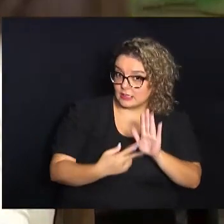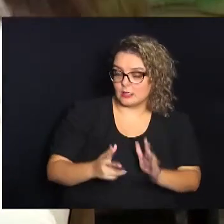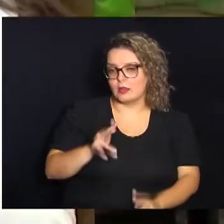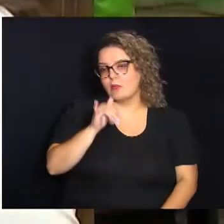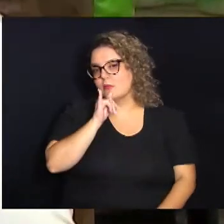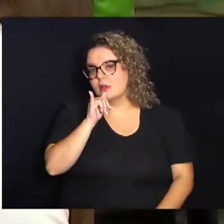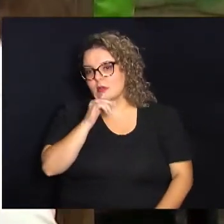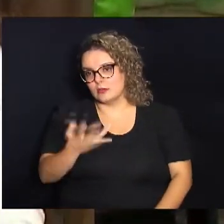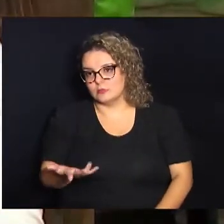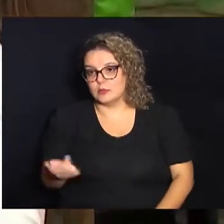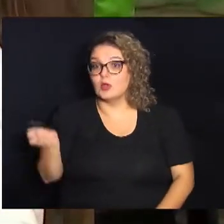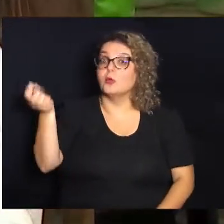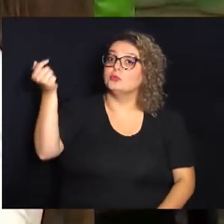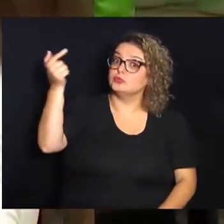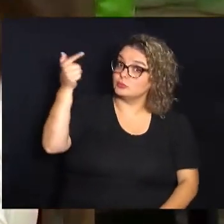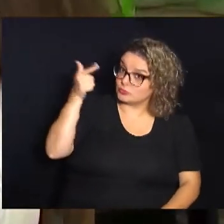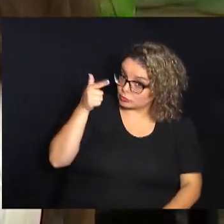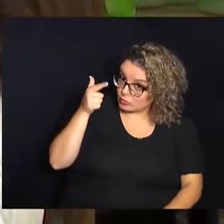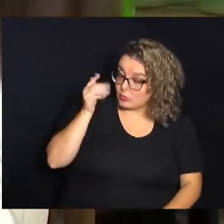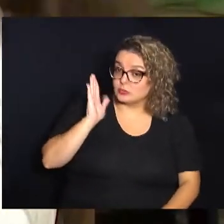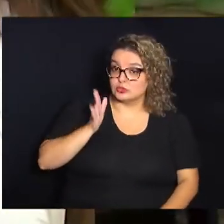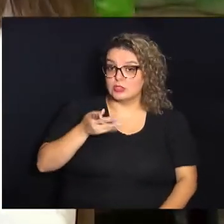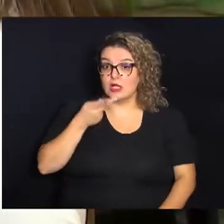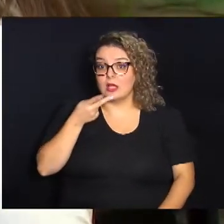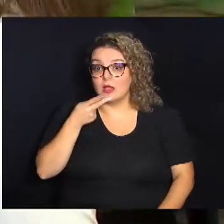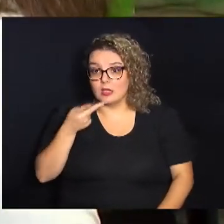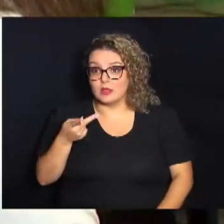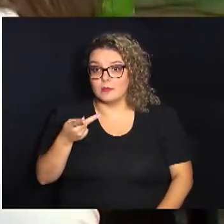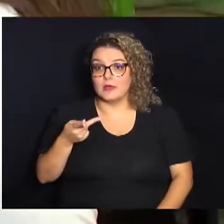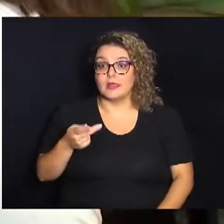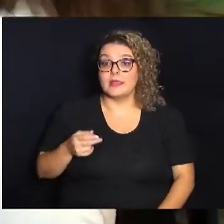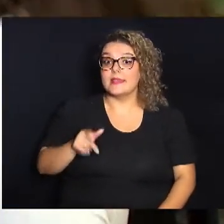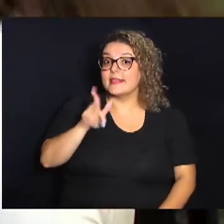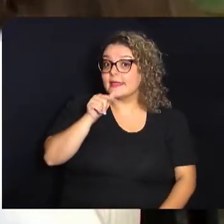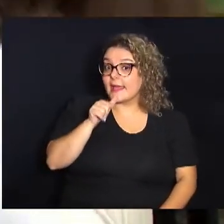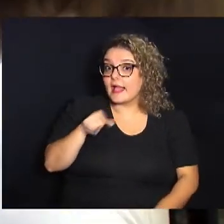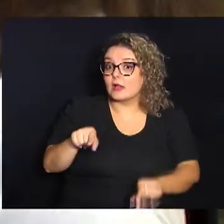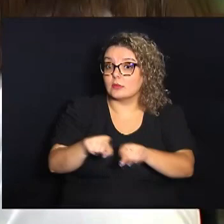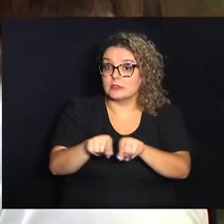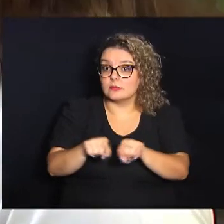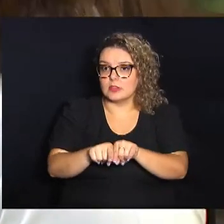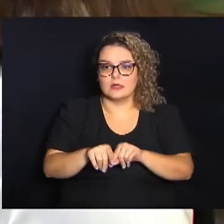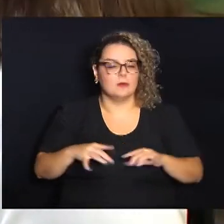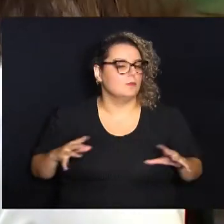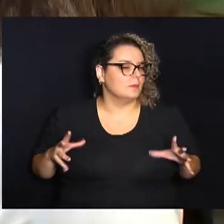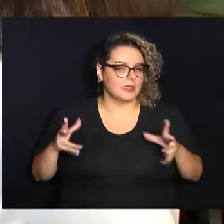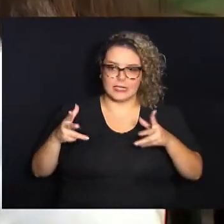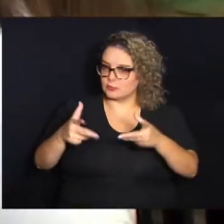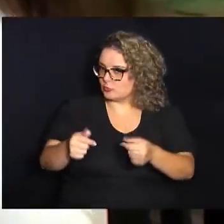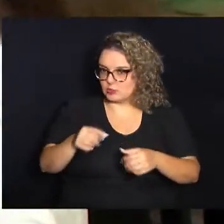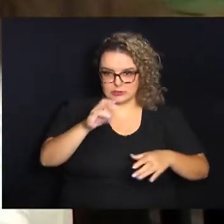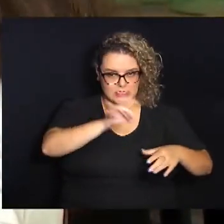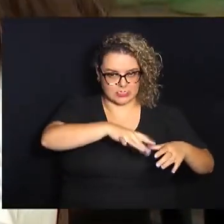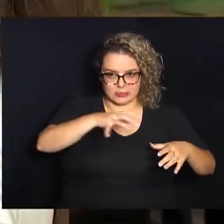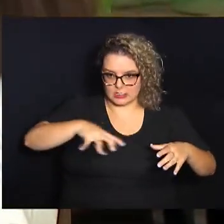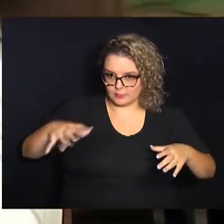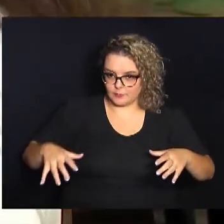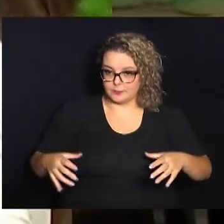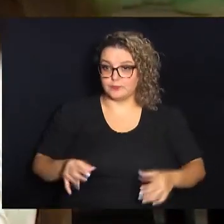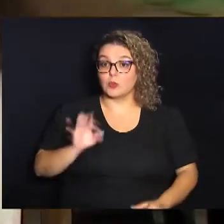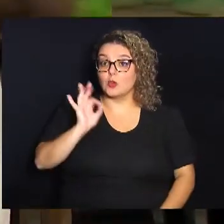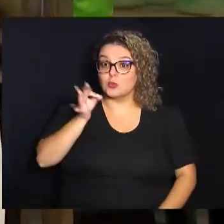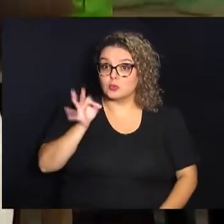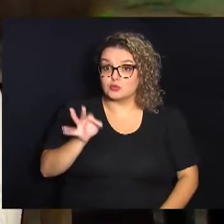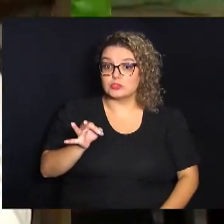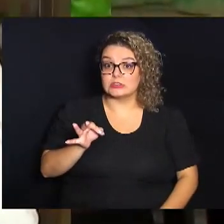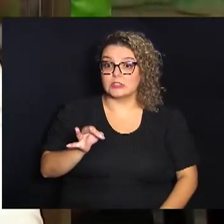exemplo, o sol, que a gente já comentou, e a rega também. Isso vale para todas as plantas. O certo